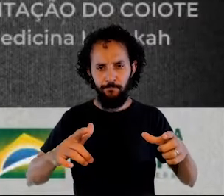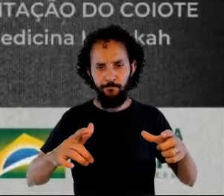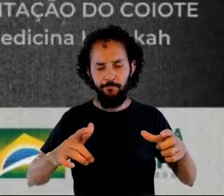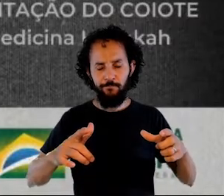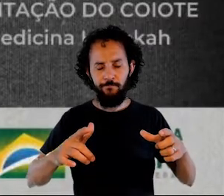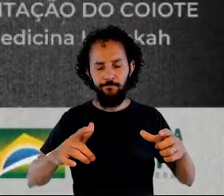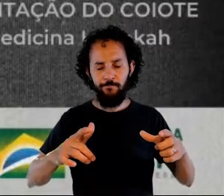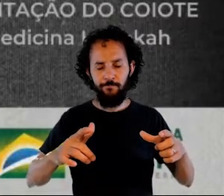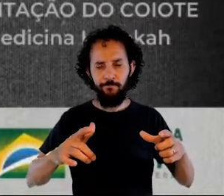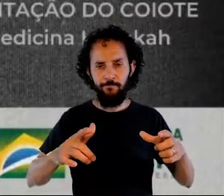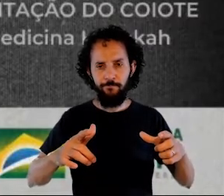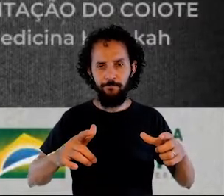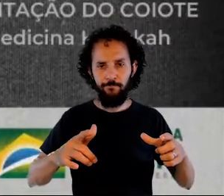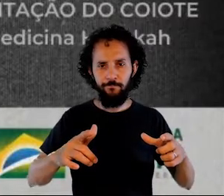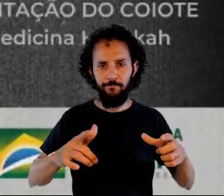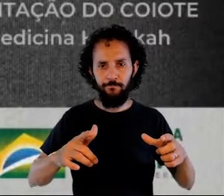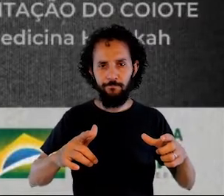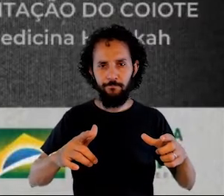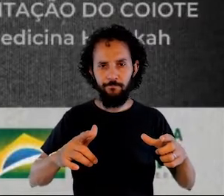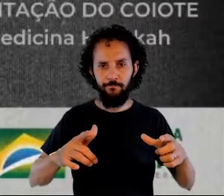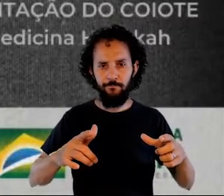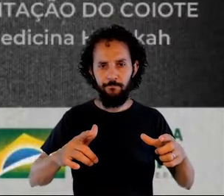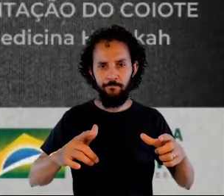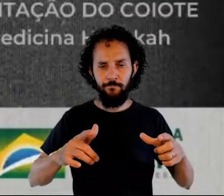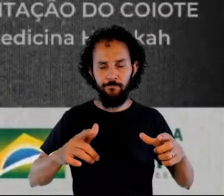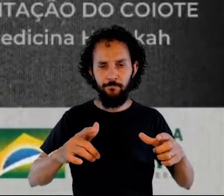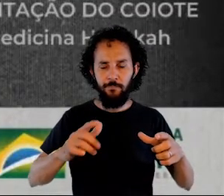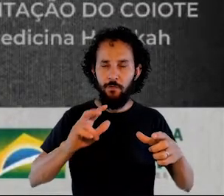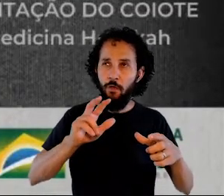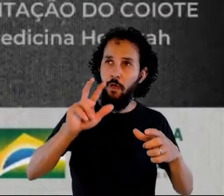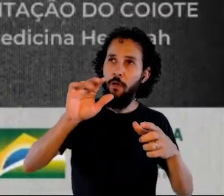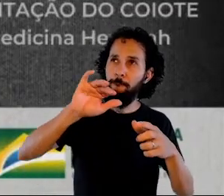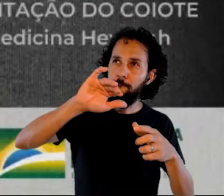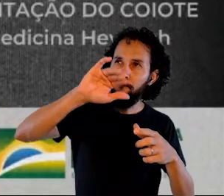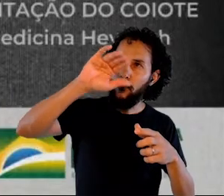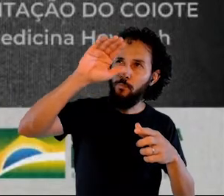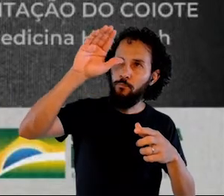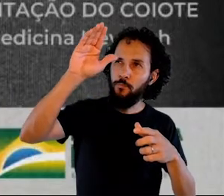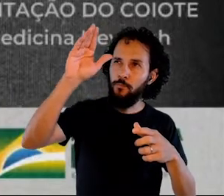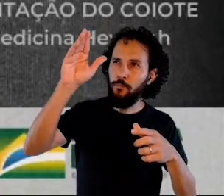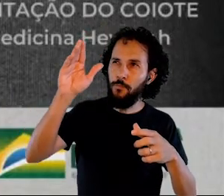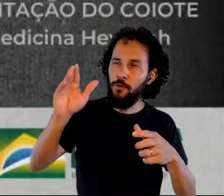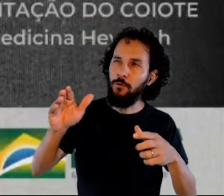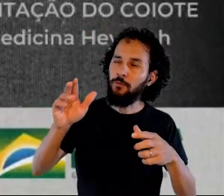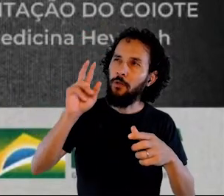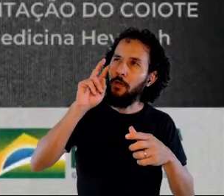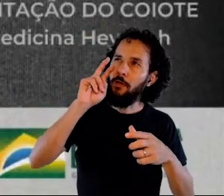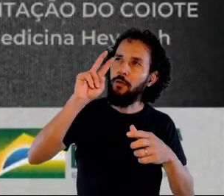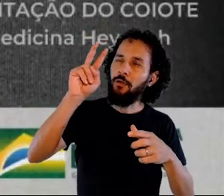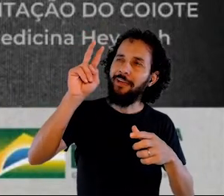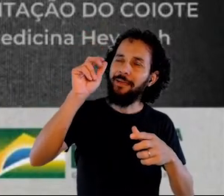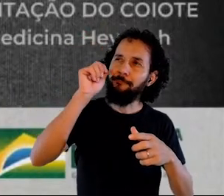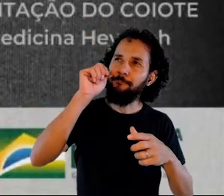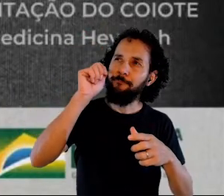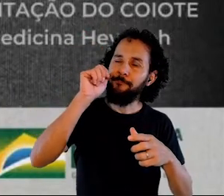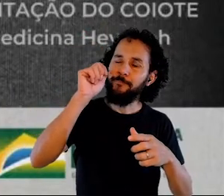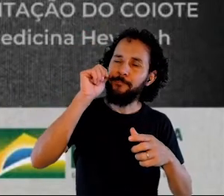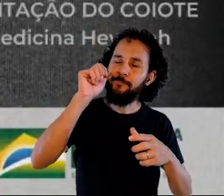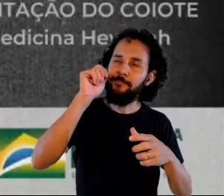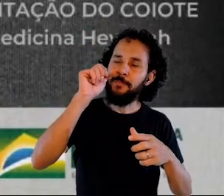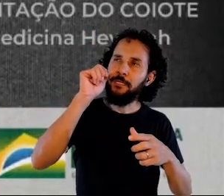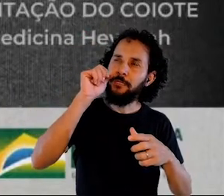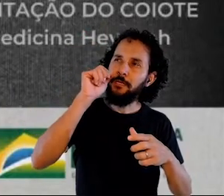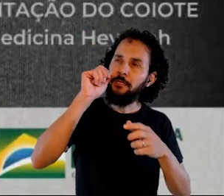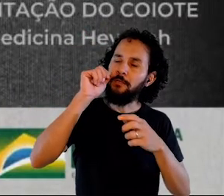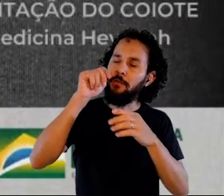E acima de uma montanha, vê uma pequena menina galopando, montada